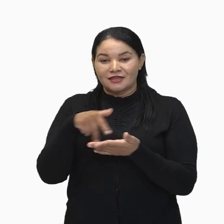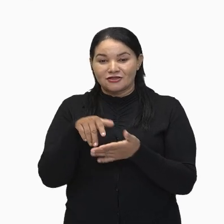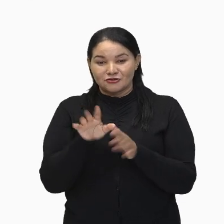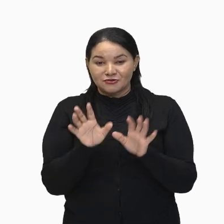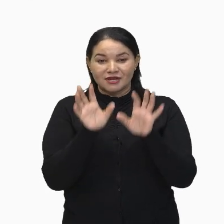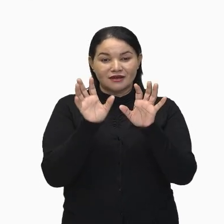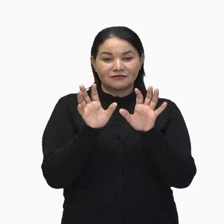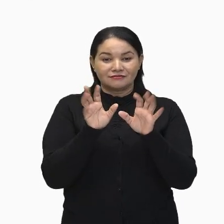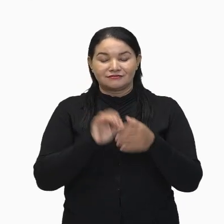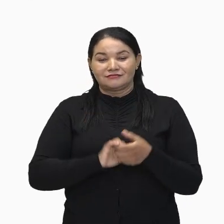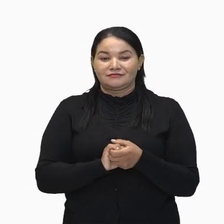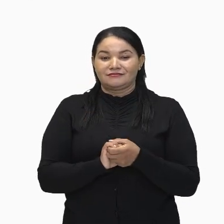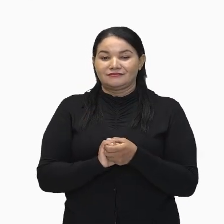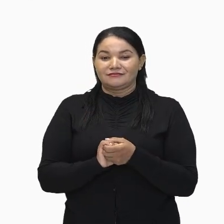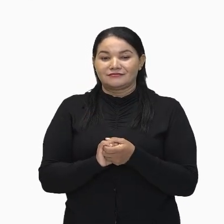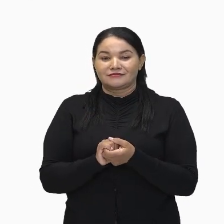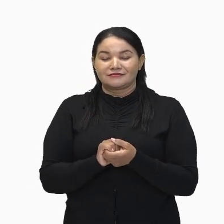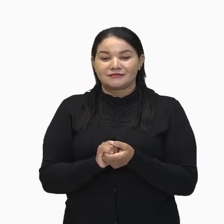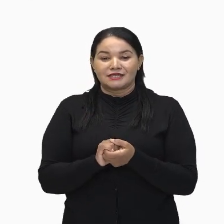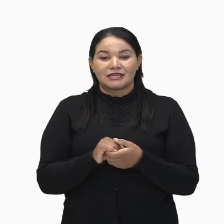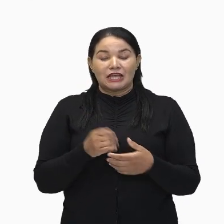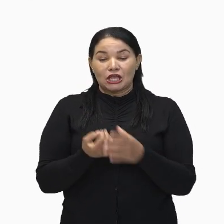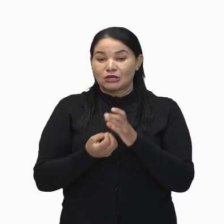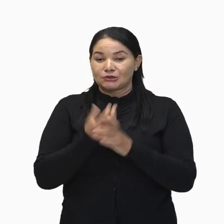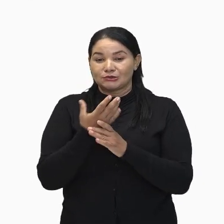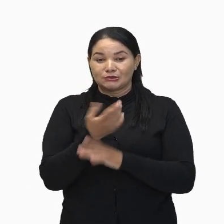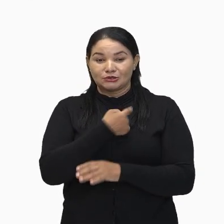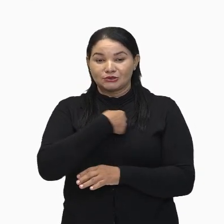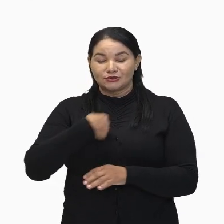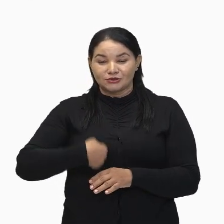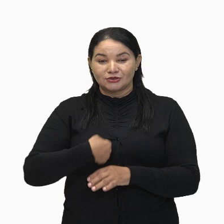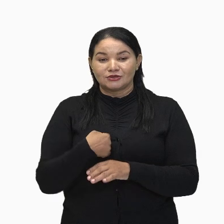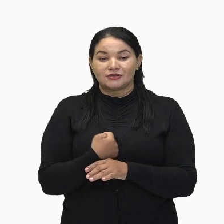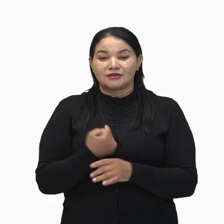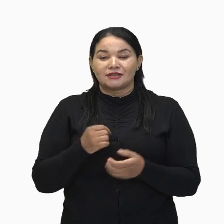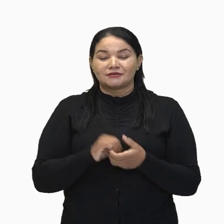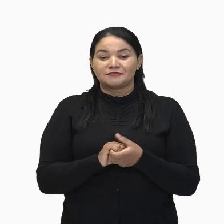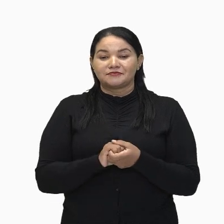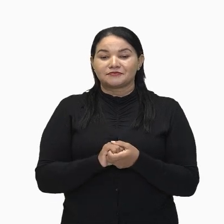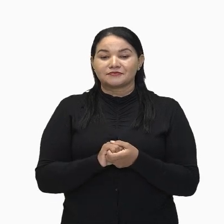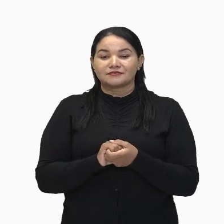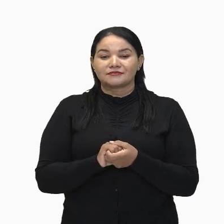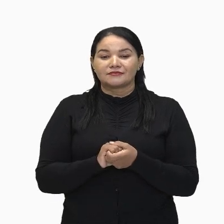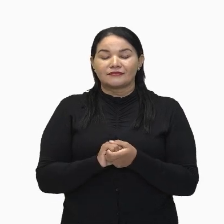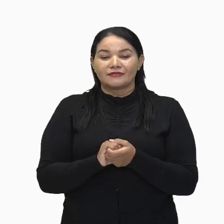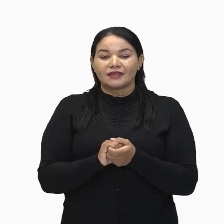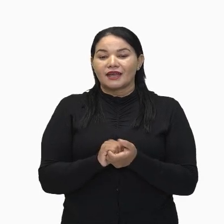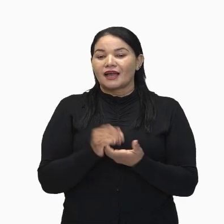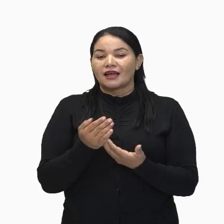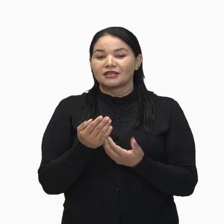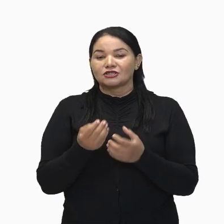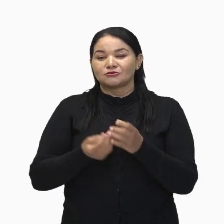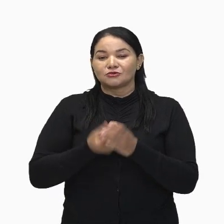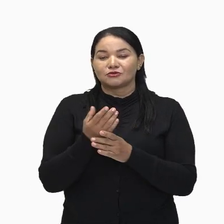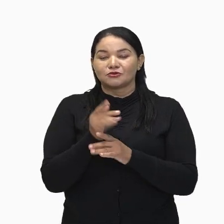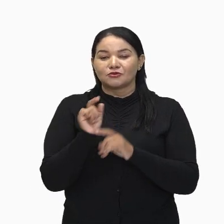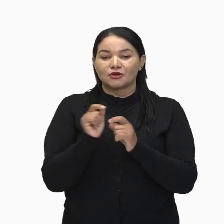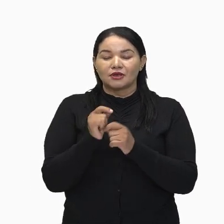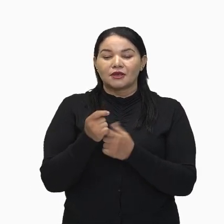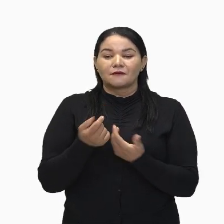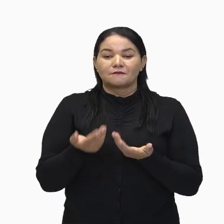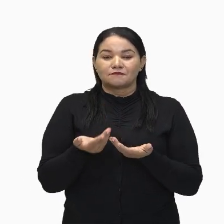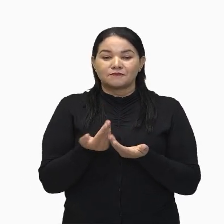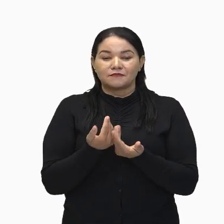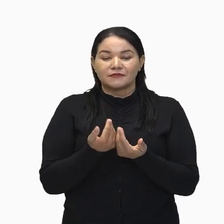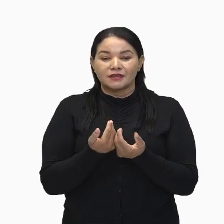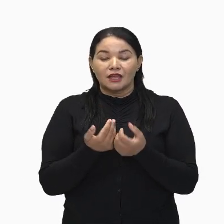Sim, que se originou na China, lá na dinastia Han, e que teve o propósito trazer essa questão do